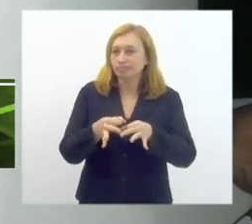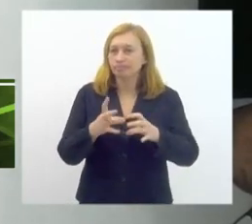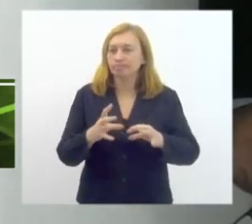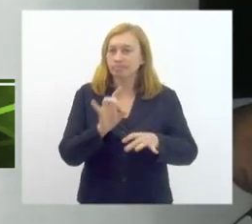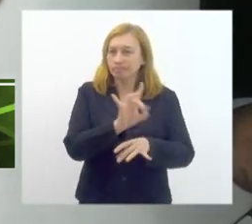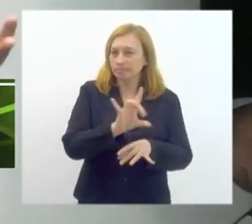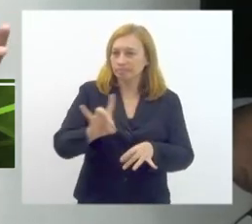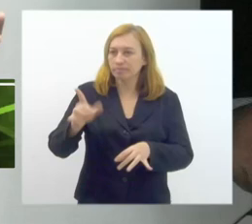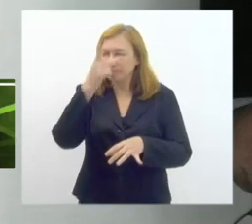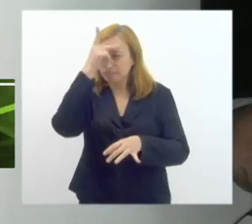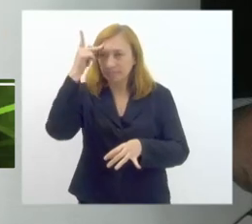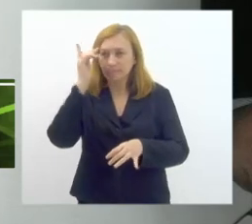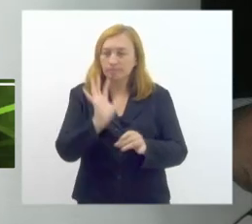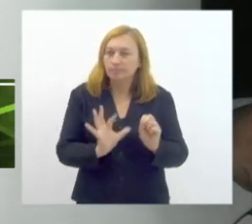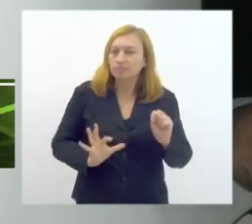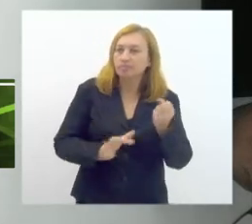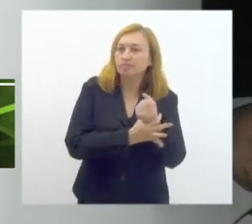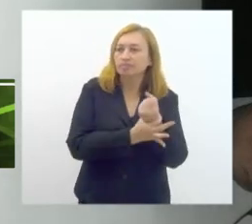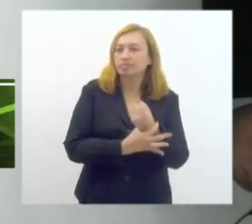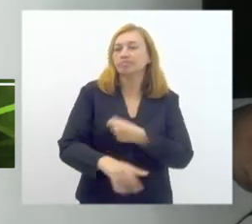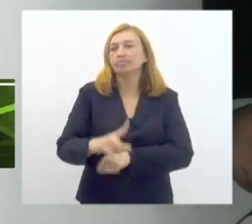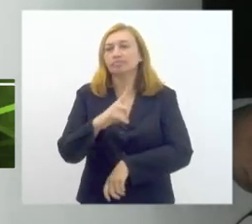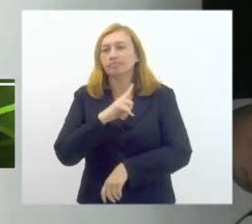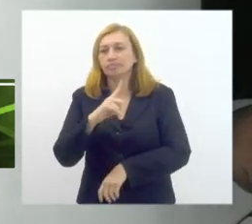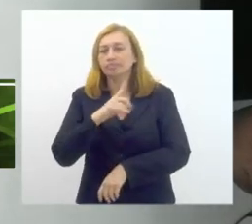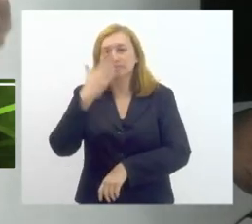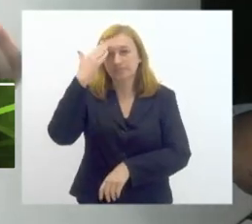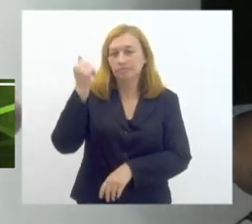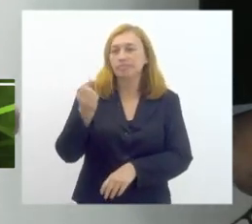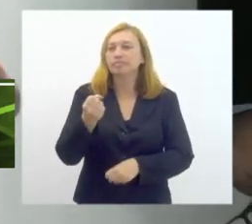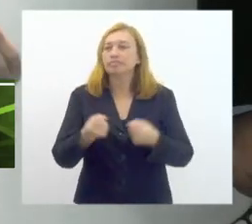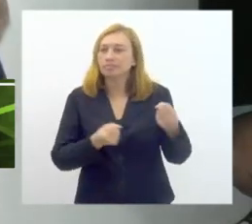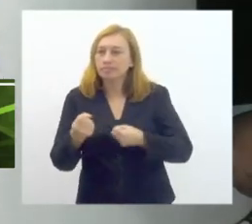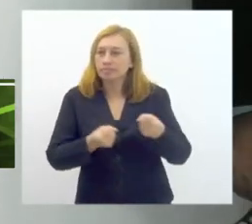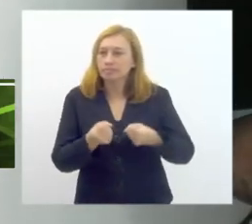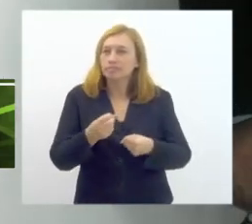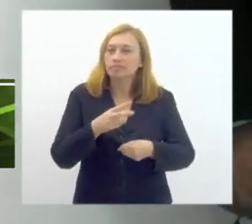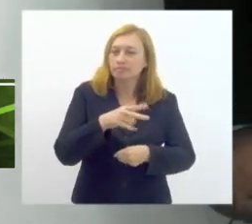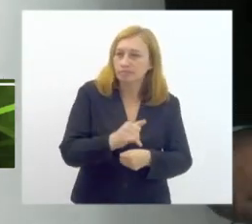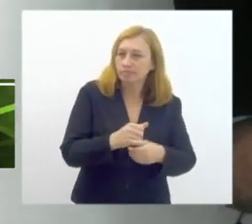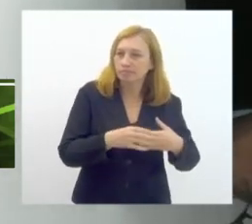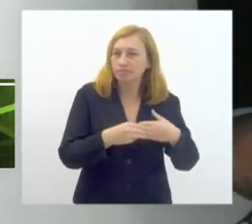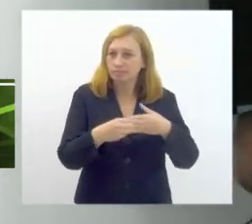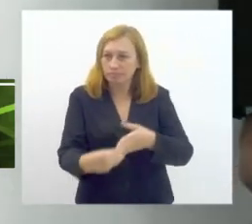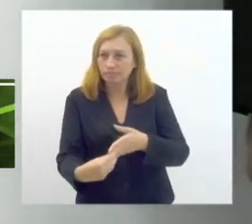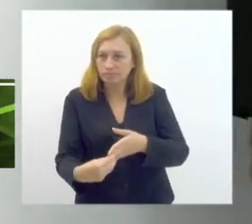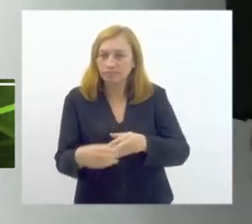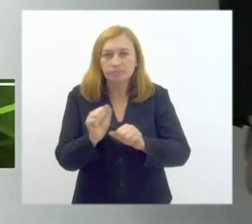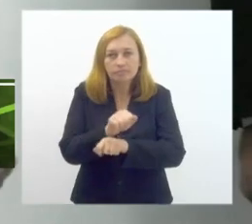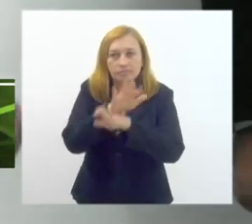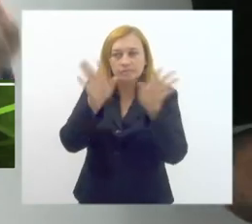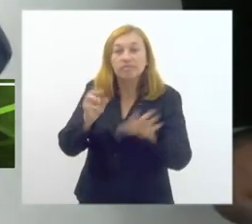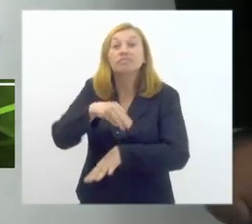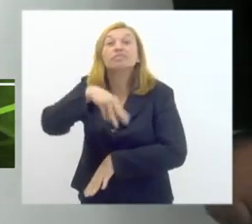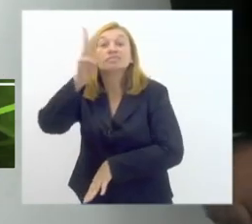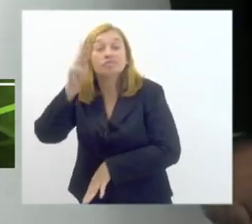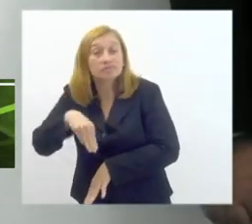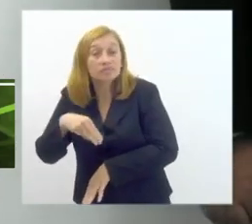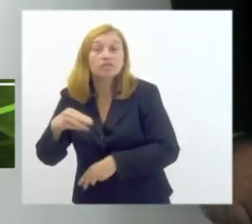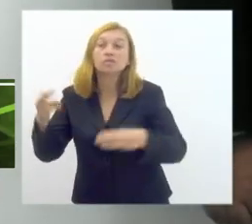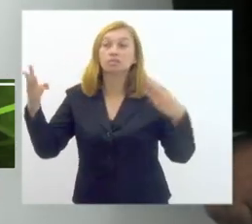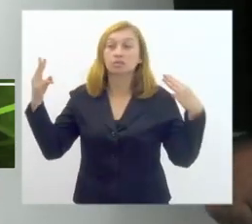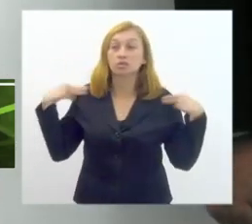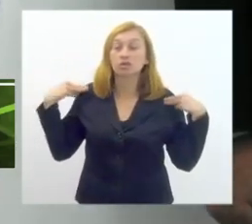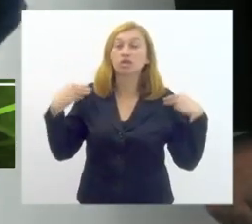adequada, com segurança. O paciente vai saber o carro que vai levar ele, vai ter a total transparência de quem vai levar, de quem vai